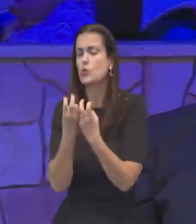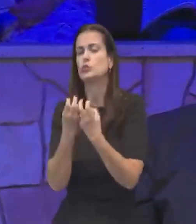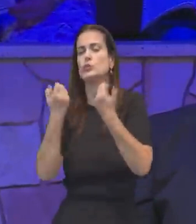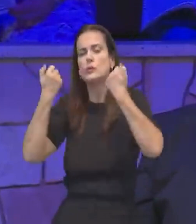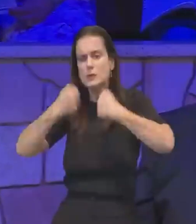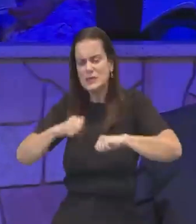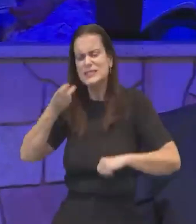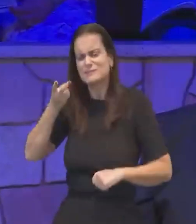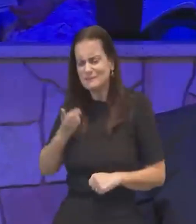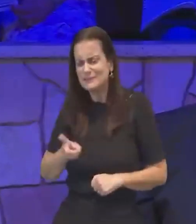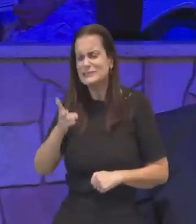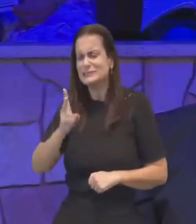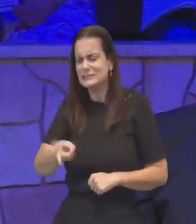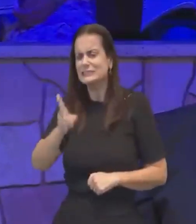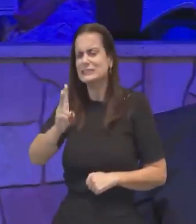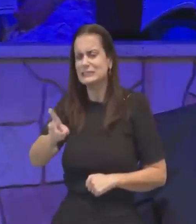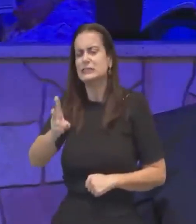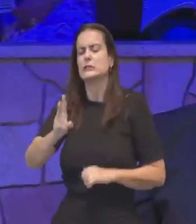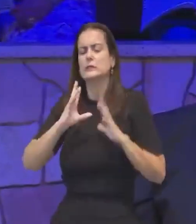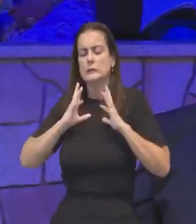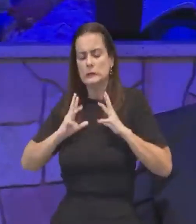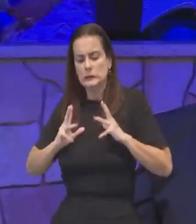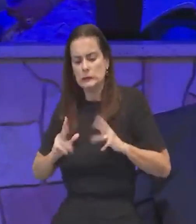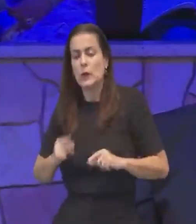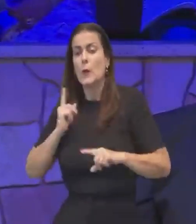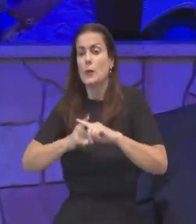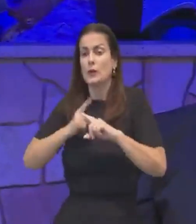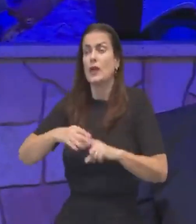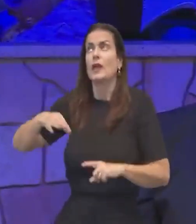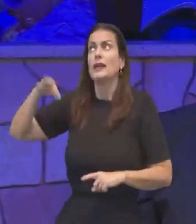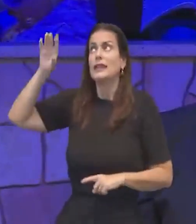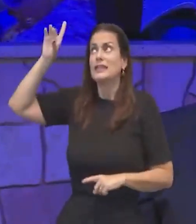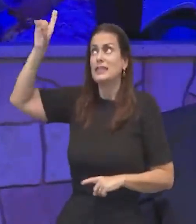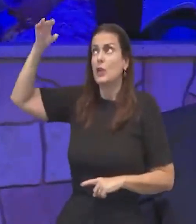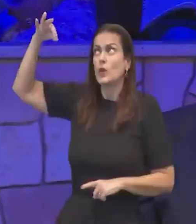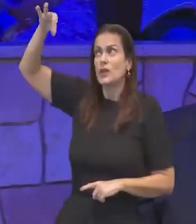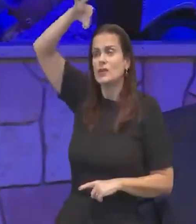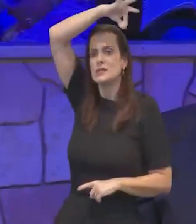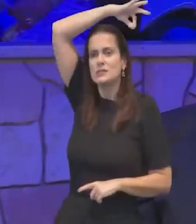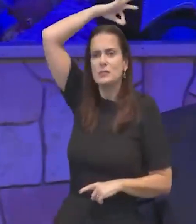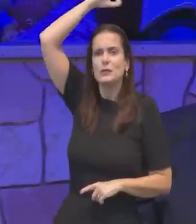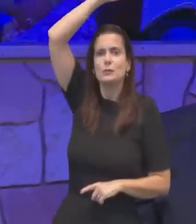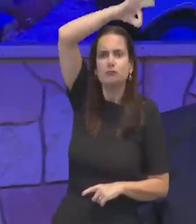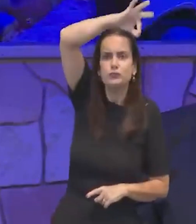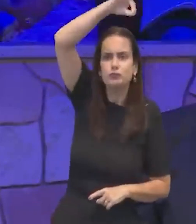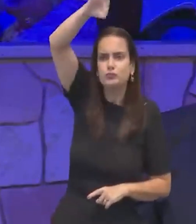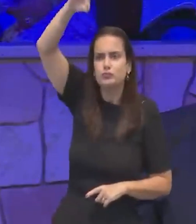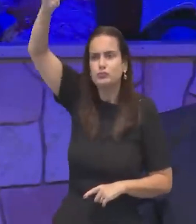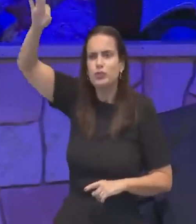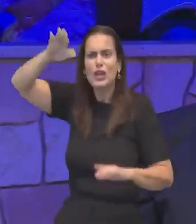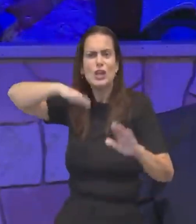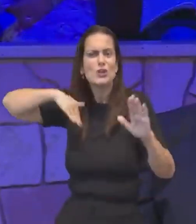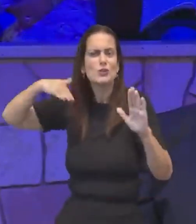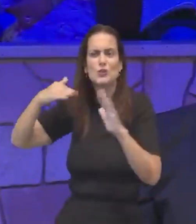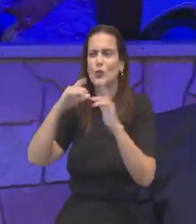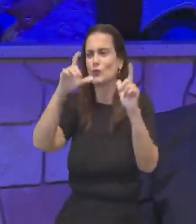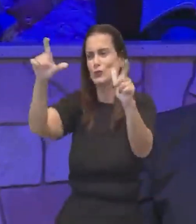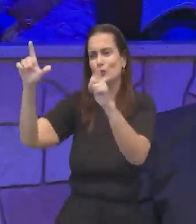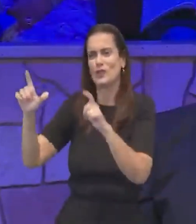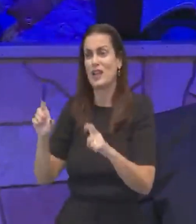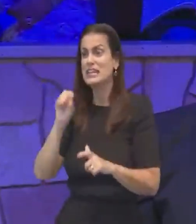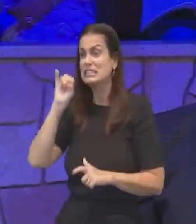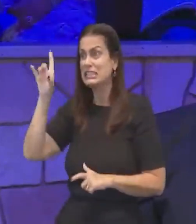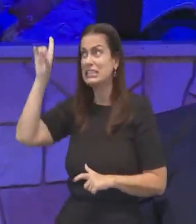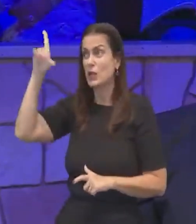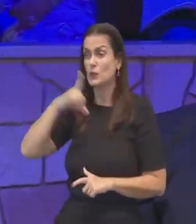ato contínuo, porque Deus é Espírito, e se Ele é Espírito, Ele está em todo lugar, e se Ele está em todo lugar,